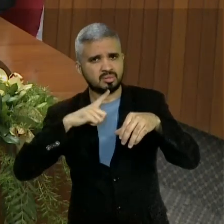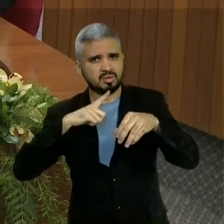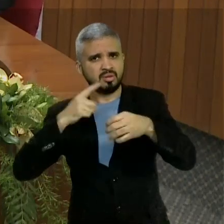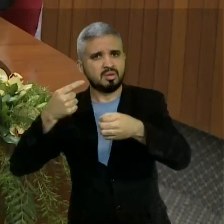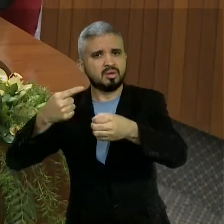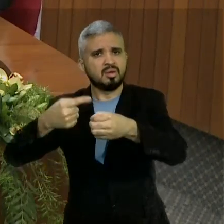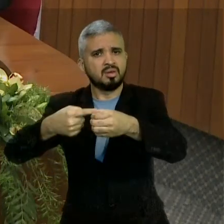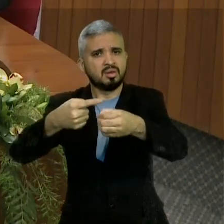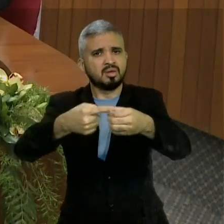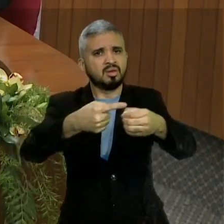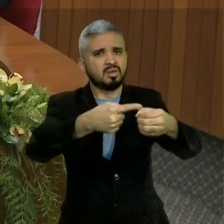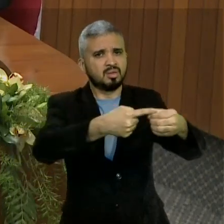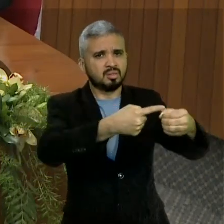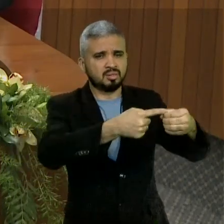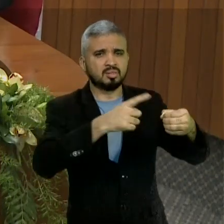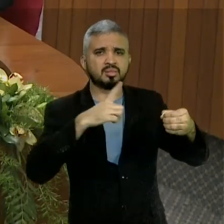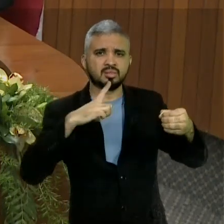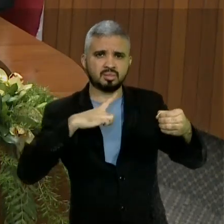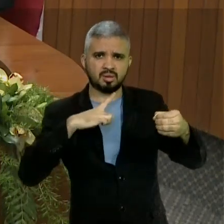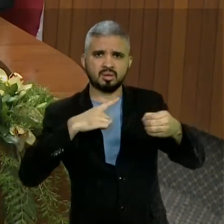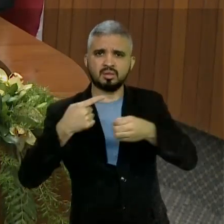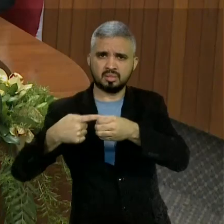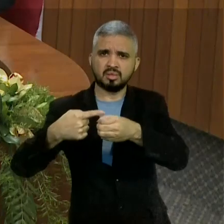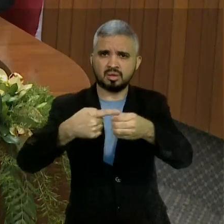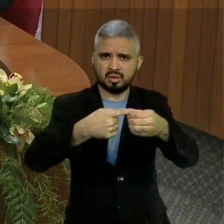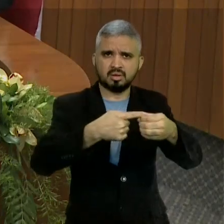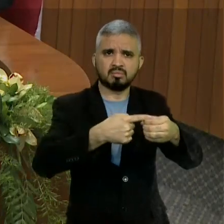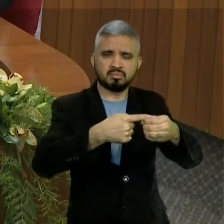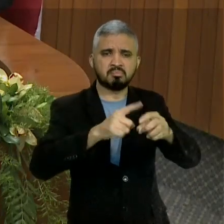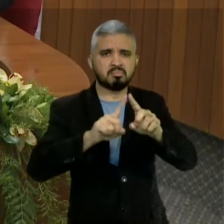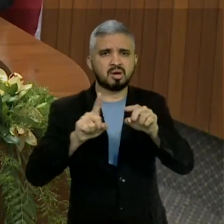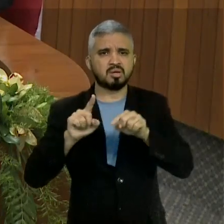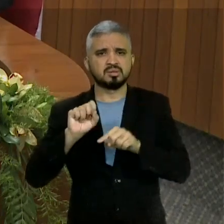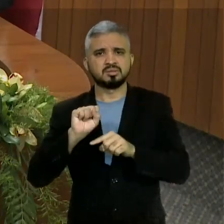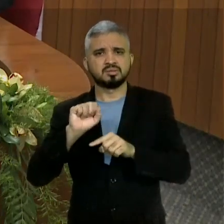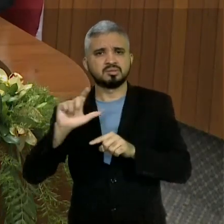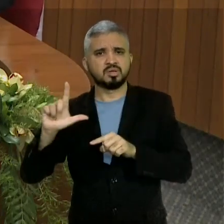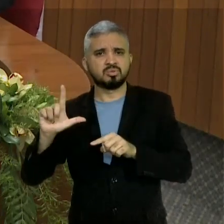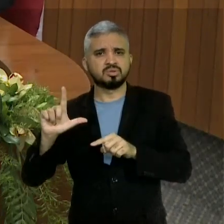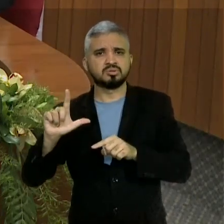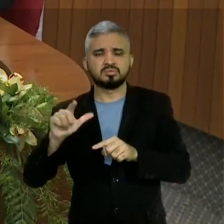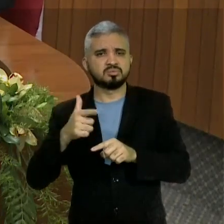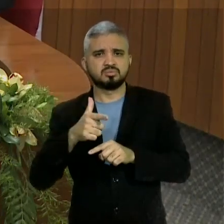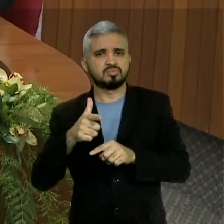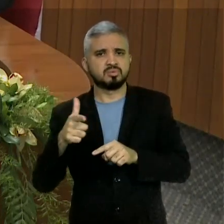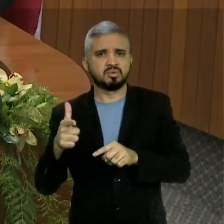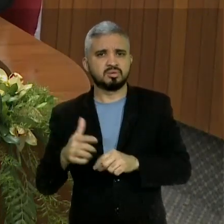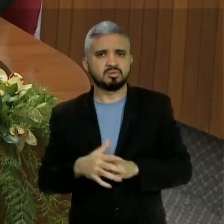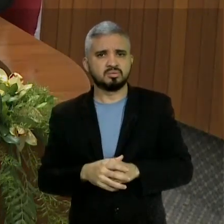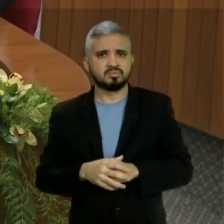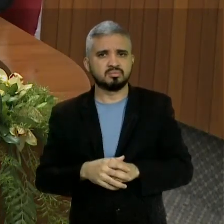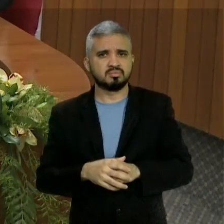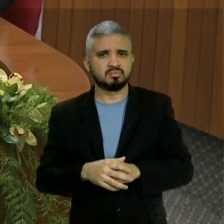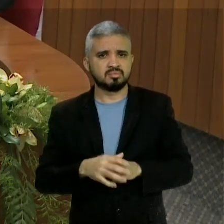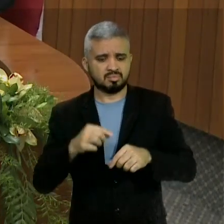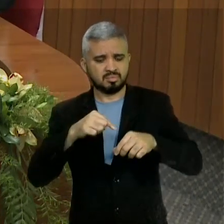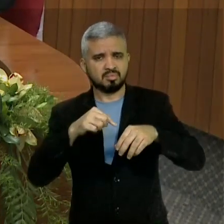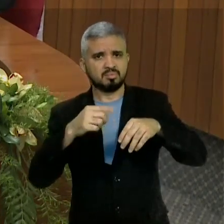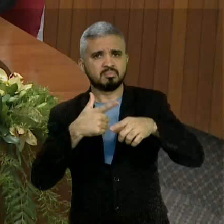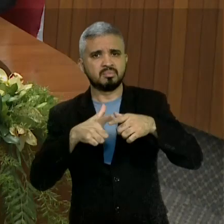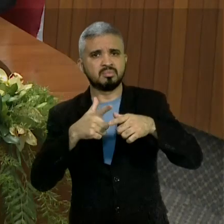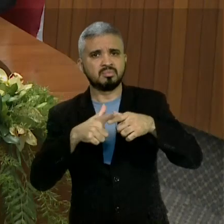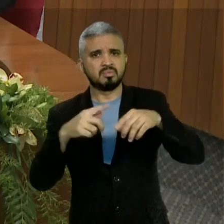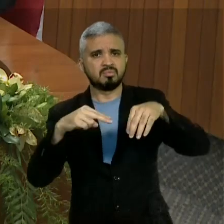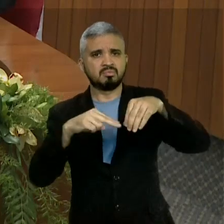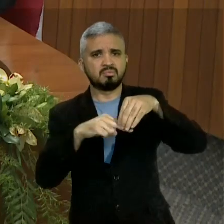falta aqui em São Luís do Maranhão na maior porta de entrada de urgência emergência